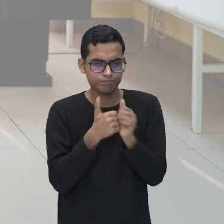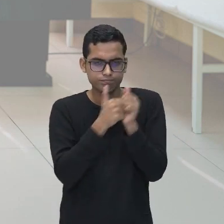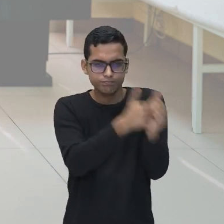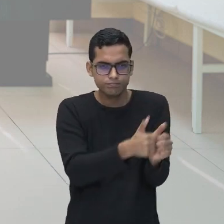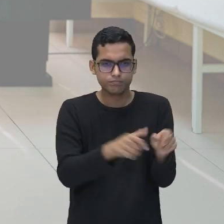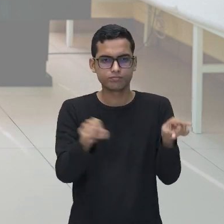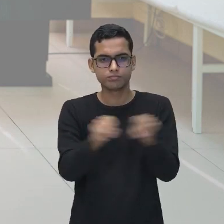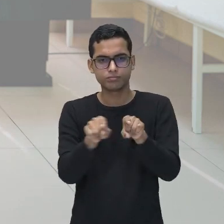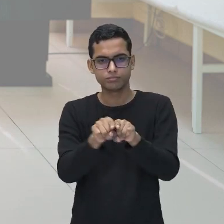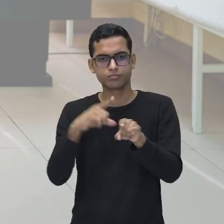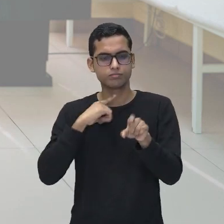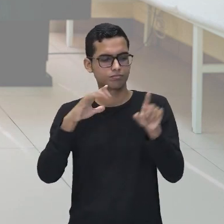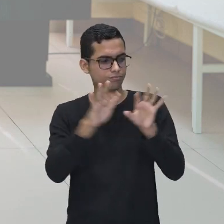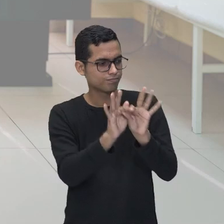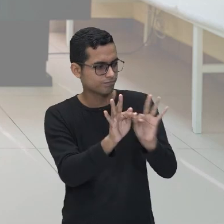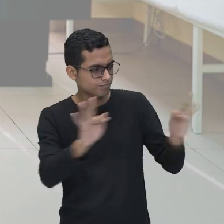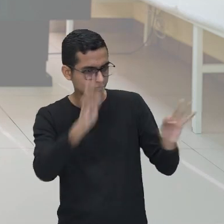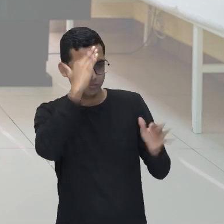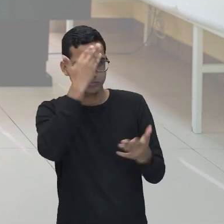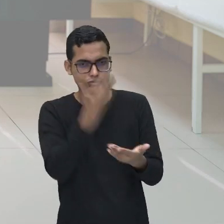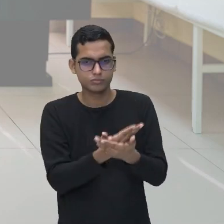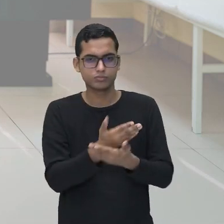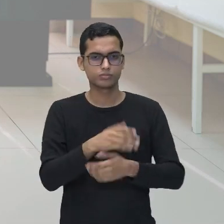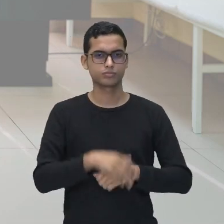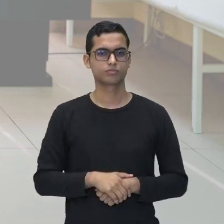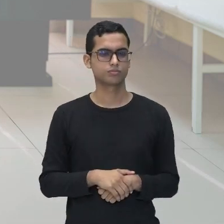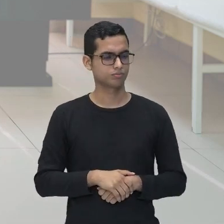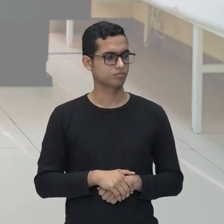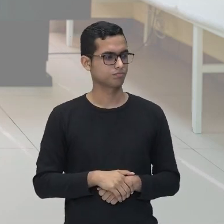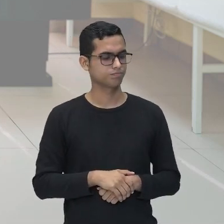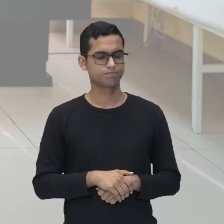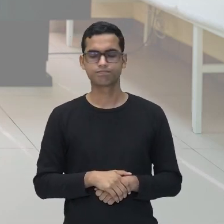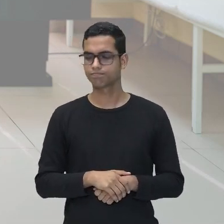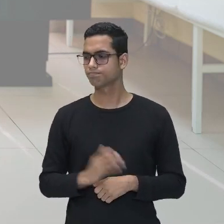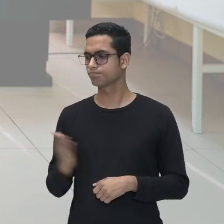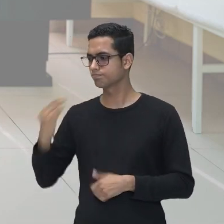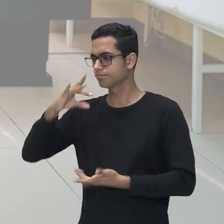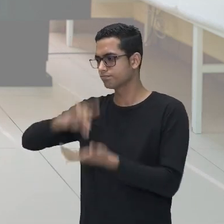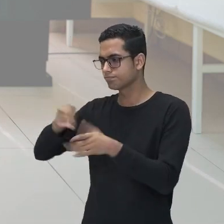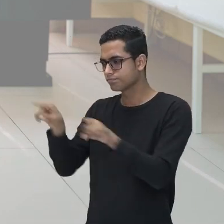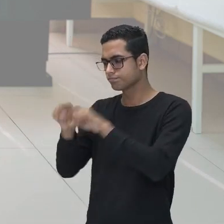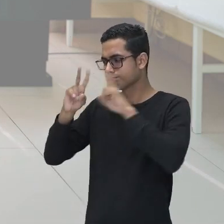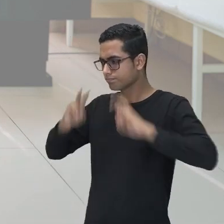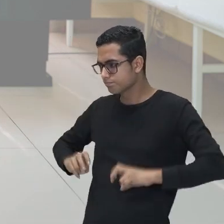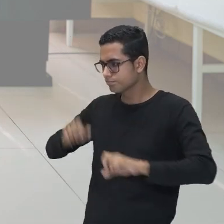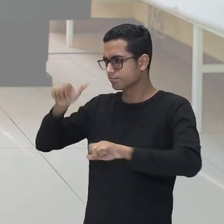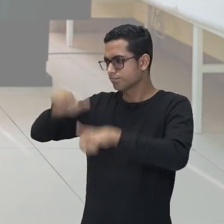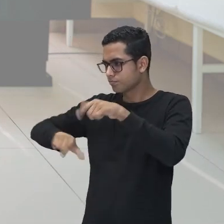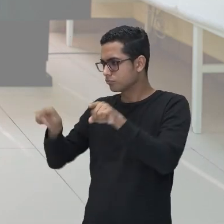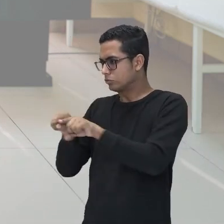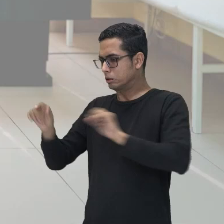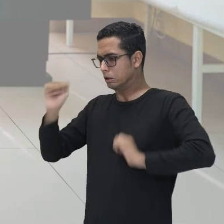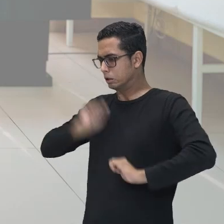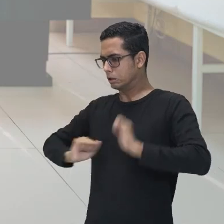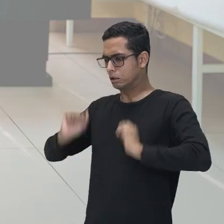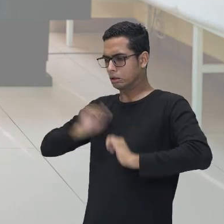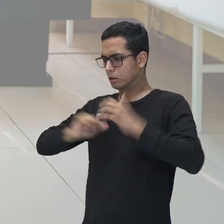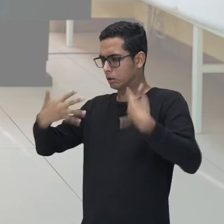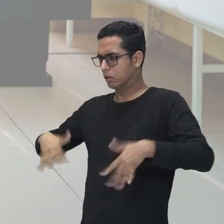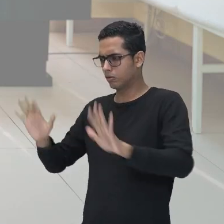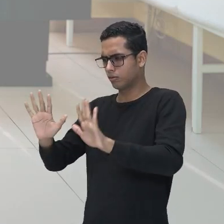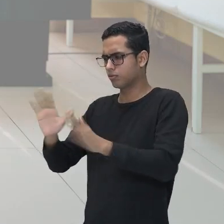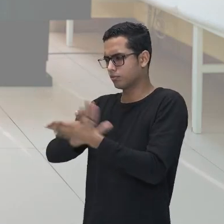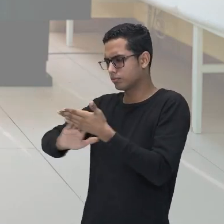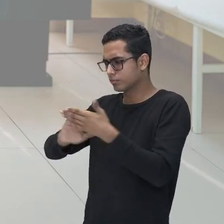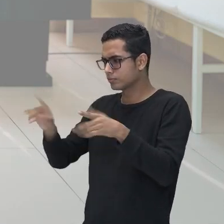uma frase de confiança do gênero: vamos a ver, é preciso não desesperar. E quando